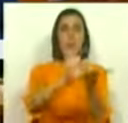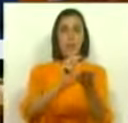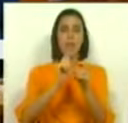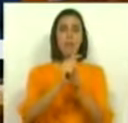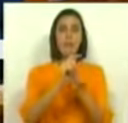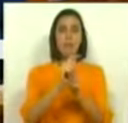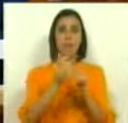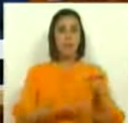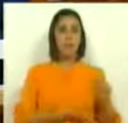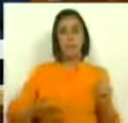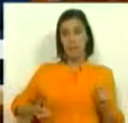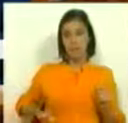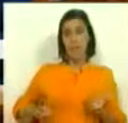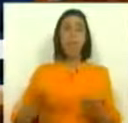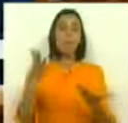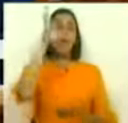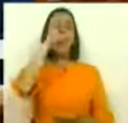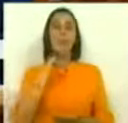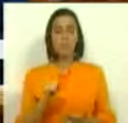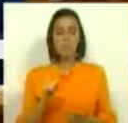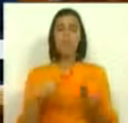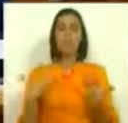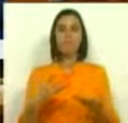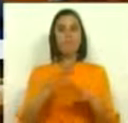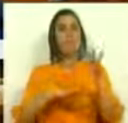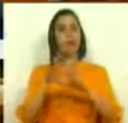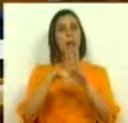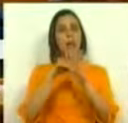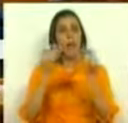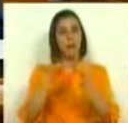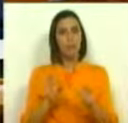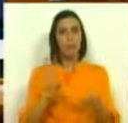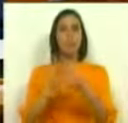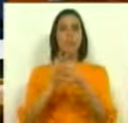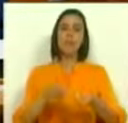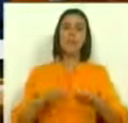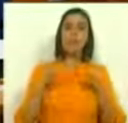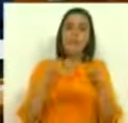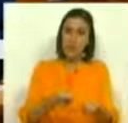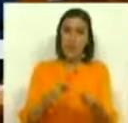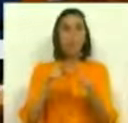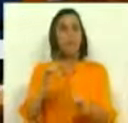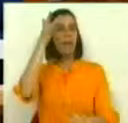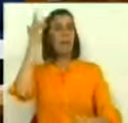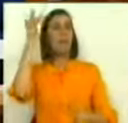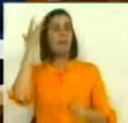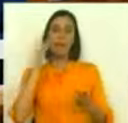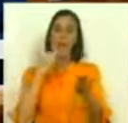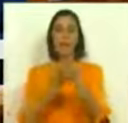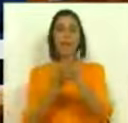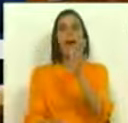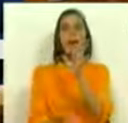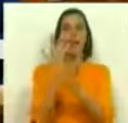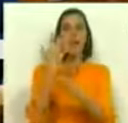financeiro da prestação de desemprego. O Governo está a produzir leis mais amigáveis do investimento e facilitadoras